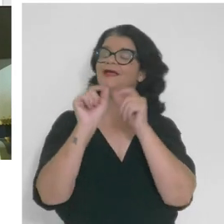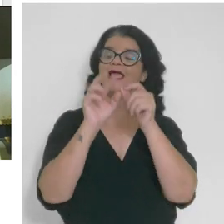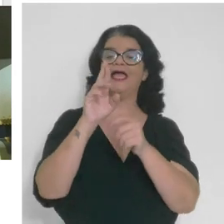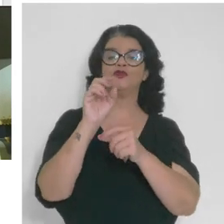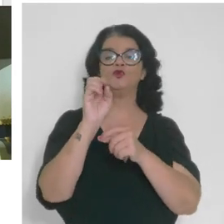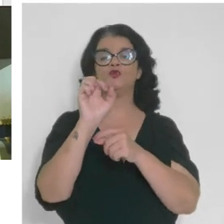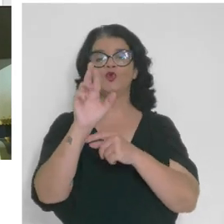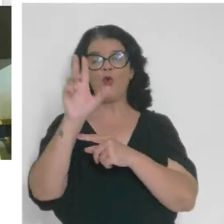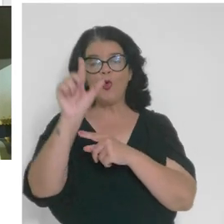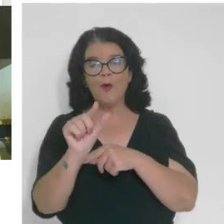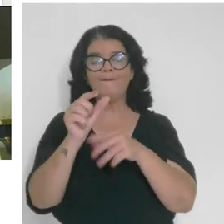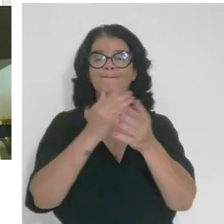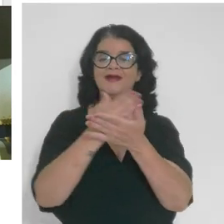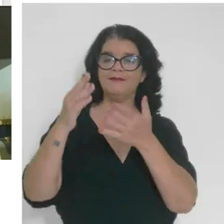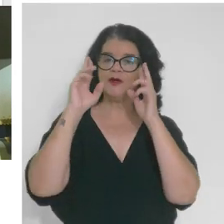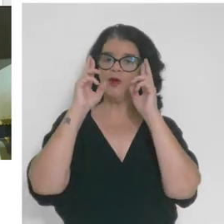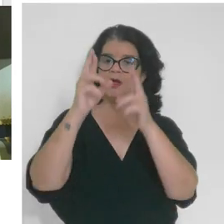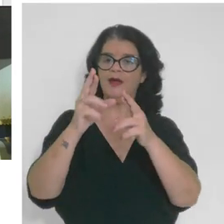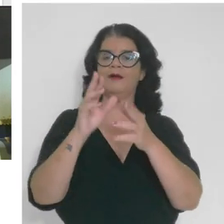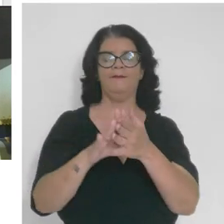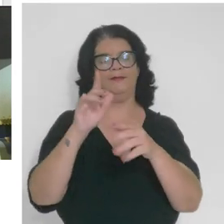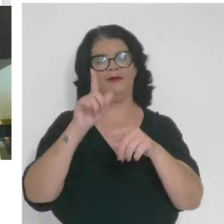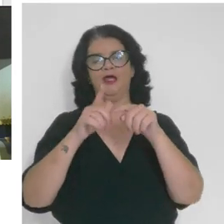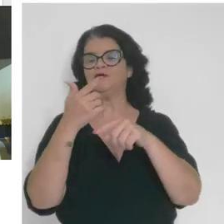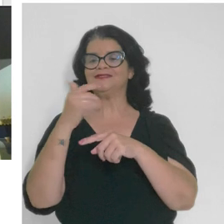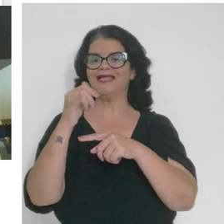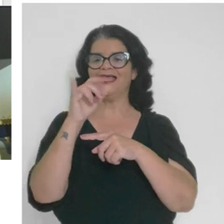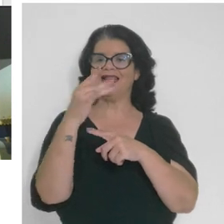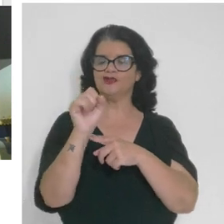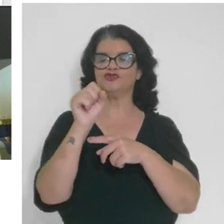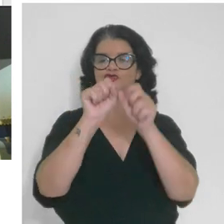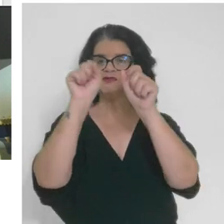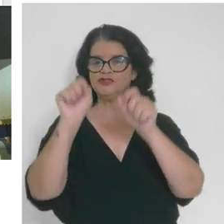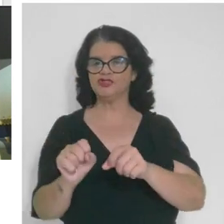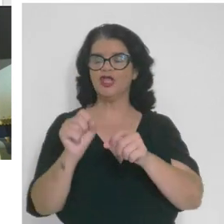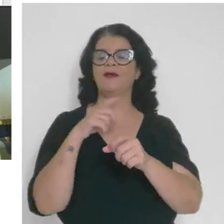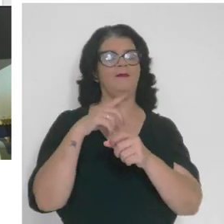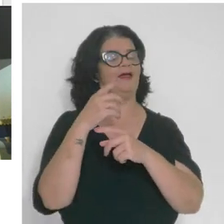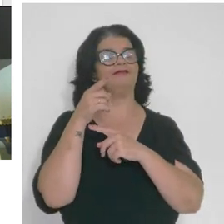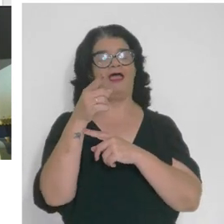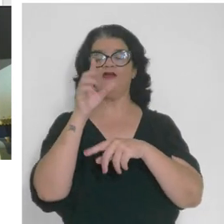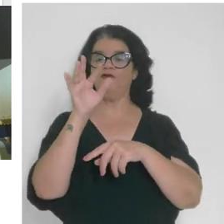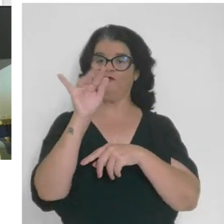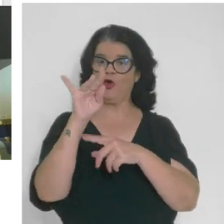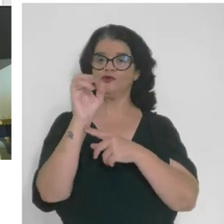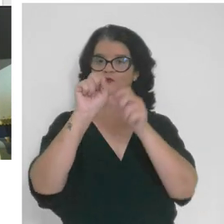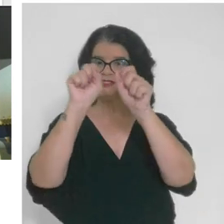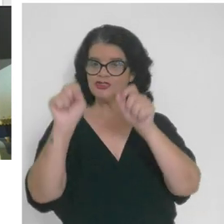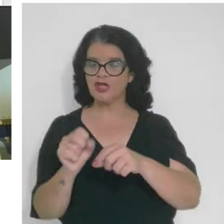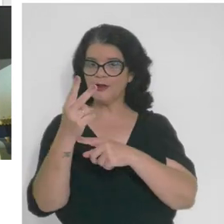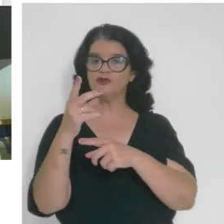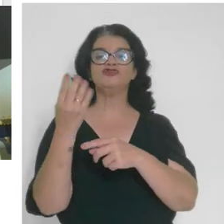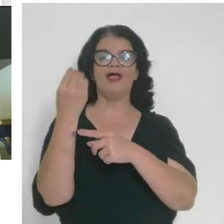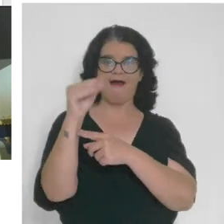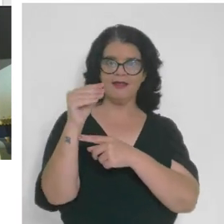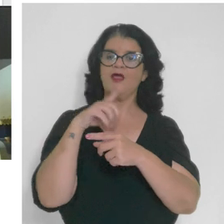redutor primário responsável pela reposição dos elétrons perdidos no fotossistema 2. Então, o fotossistema 2 está aqui, eu tenho que ficar atento